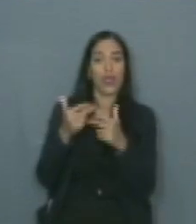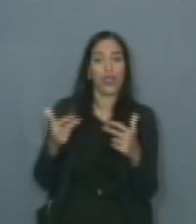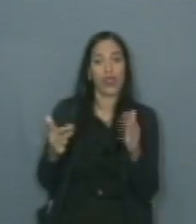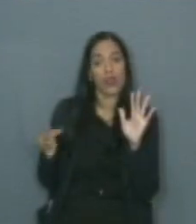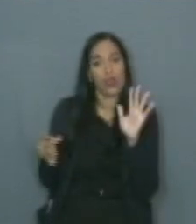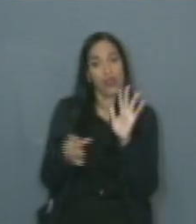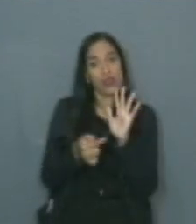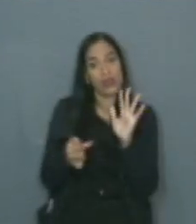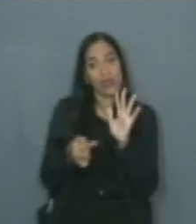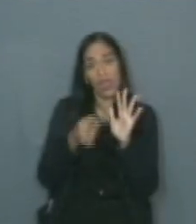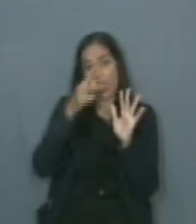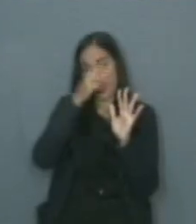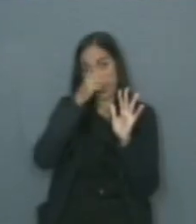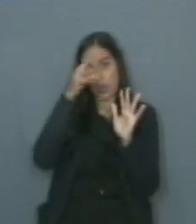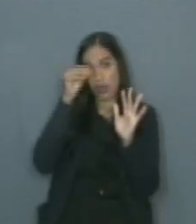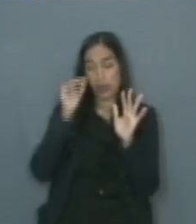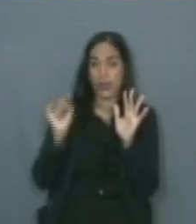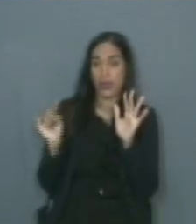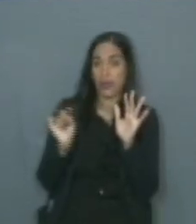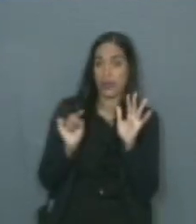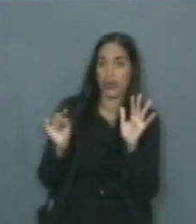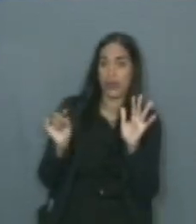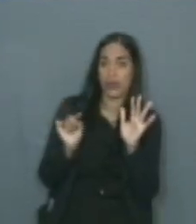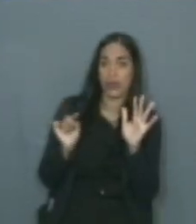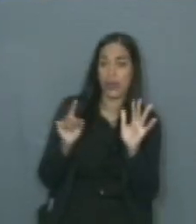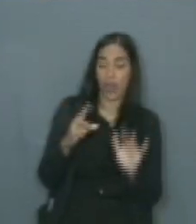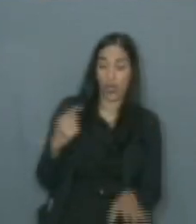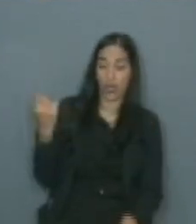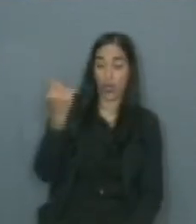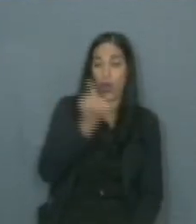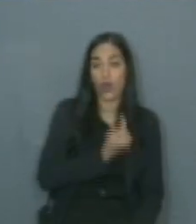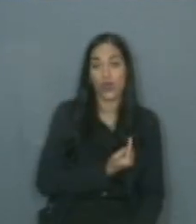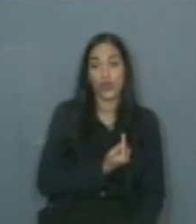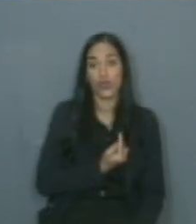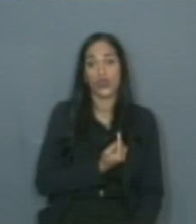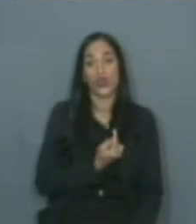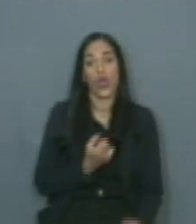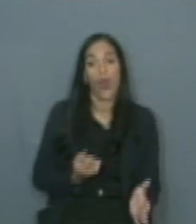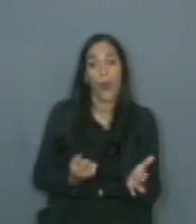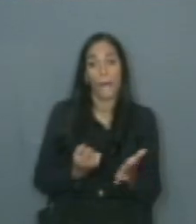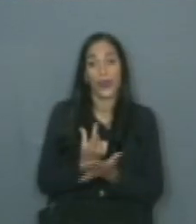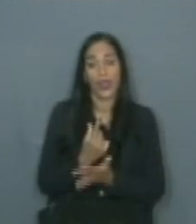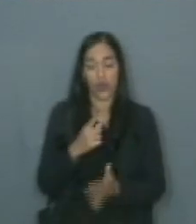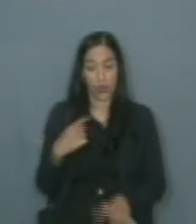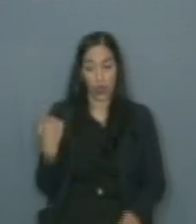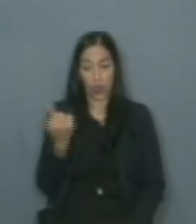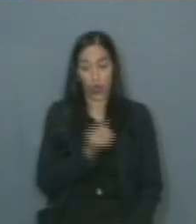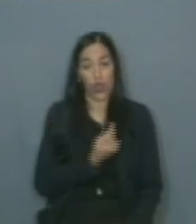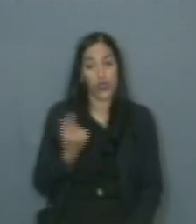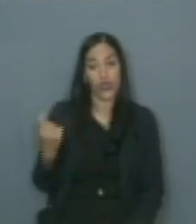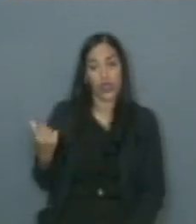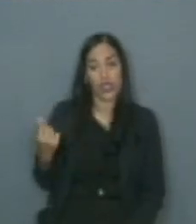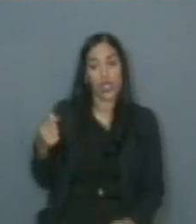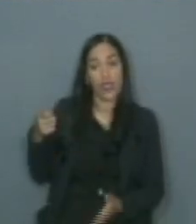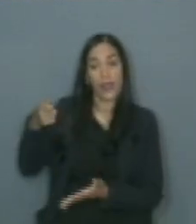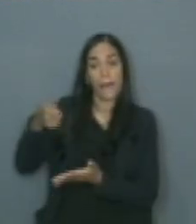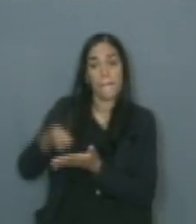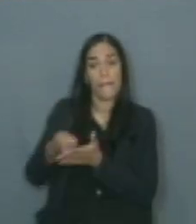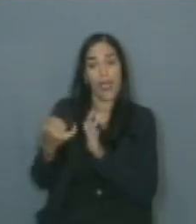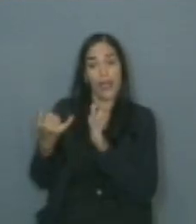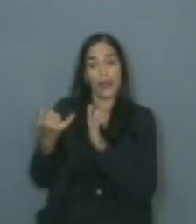Porque, afinal, isso não é do prefeito João Campos, não. Isso é nosso. Isso é comprado com o nosso dinheiro de pagador de imposto.